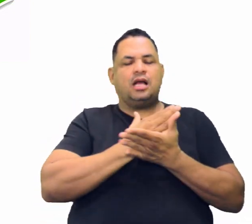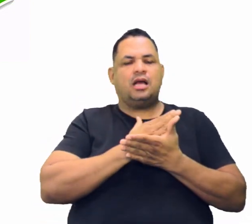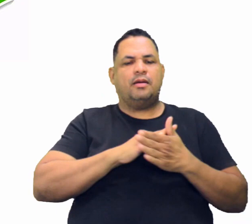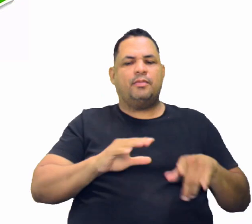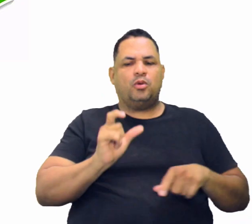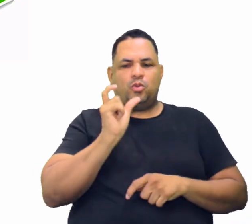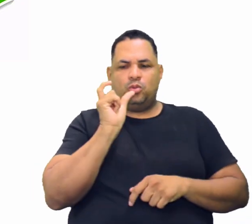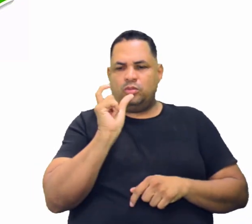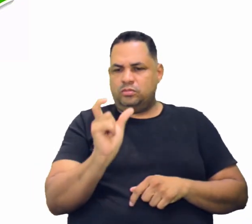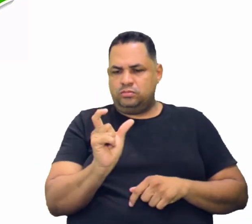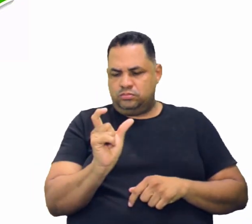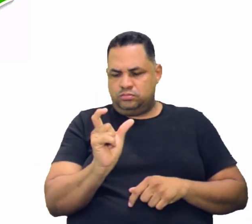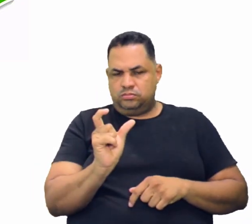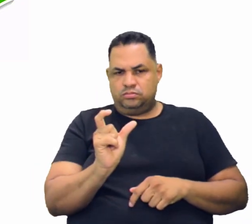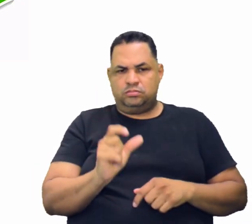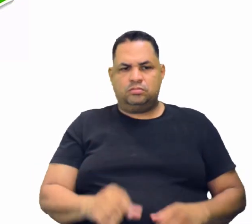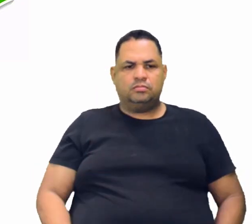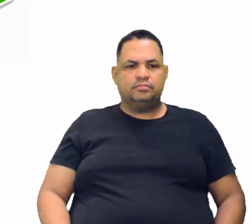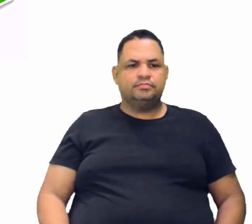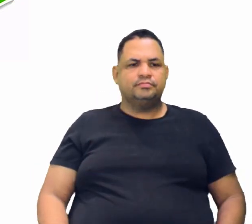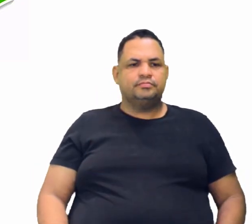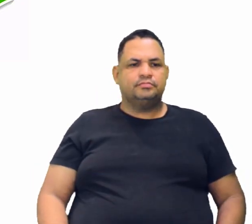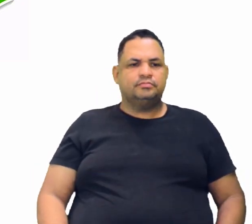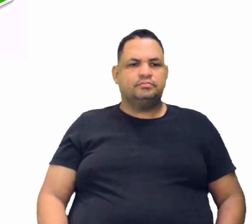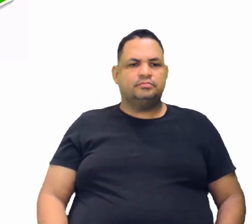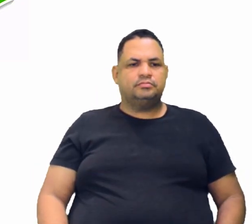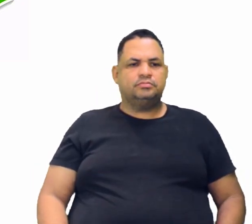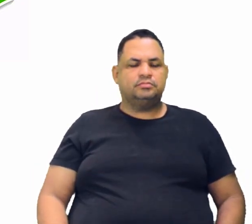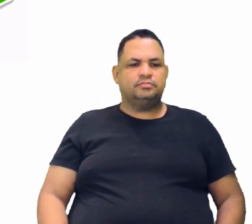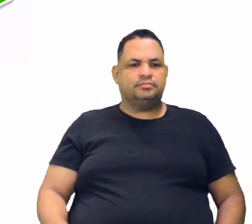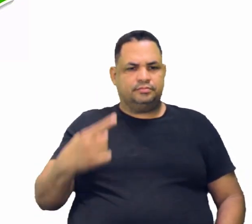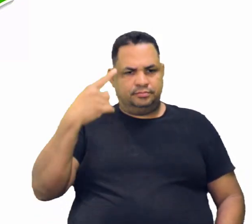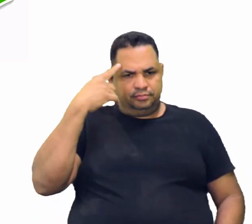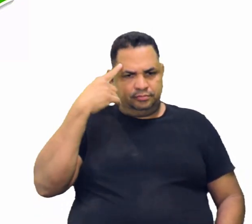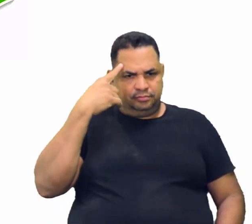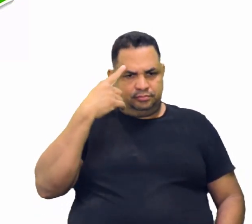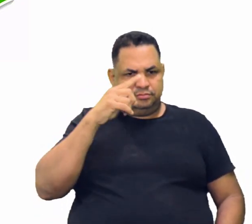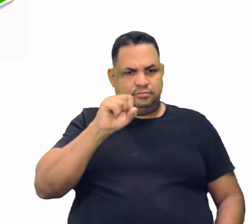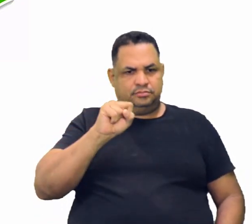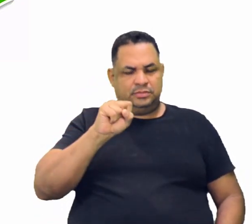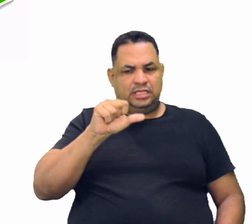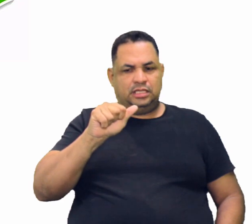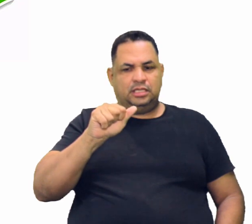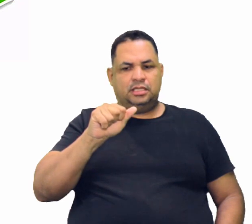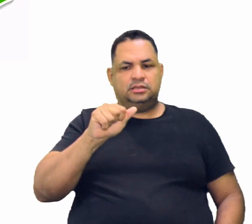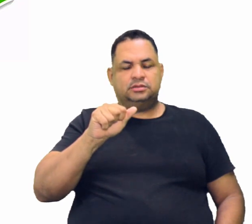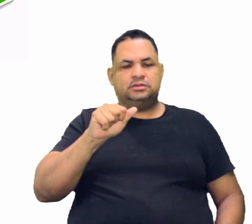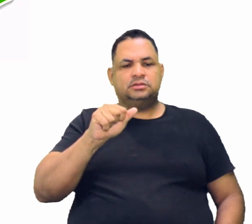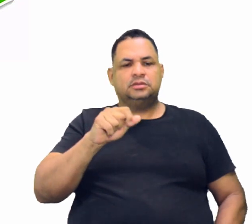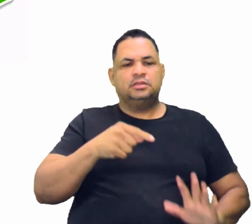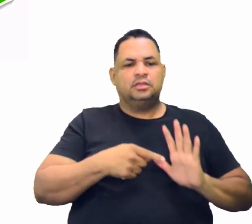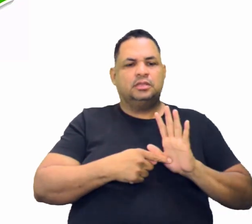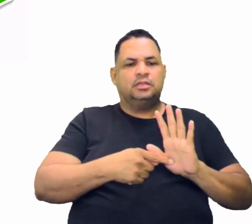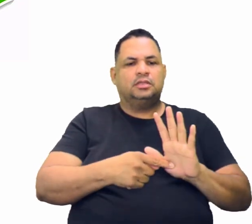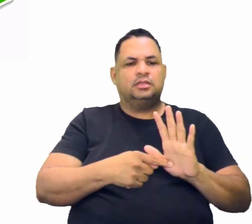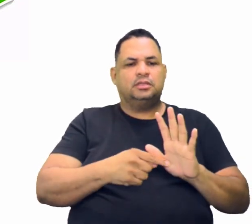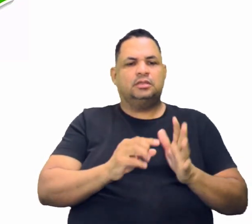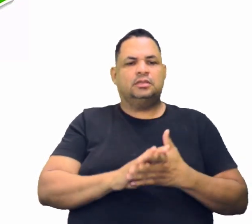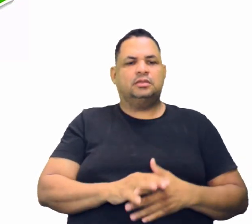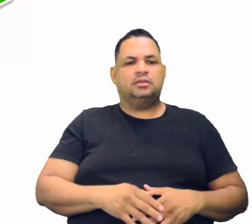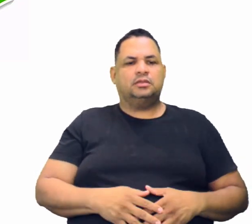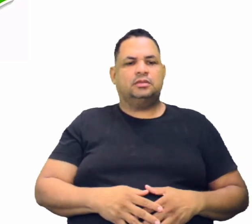acabou as fichas. Pensa que colocando um azinho aqui para indicar